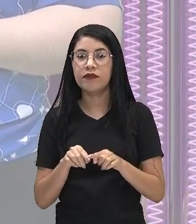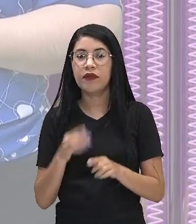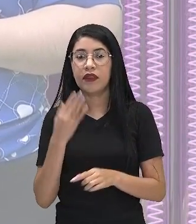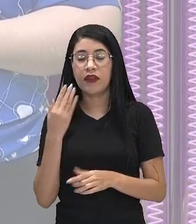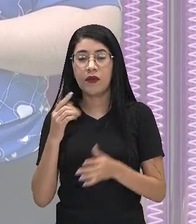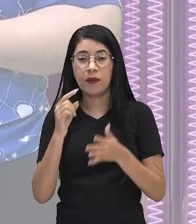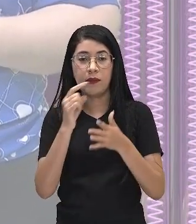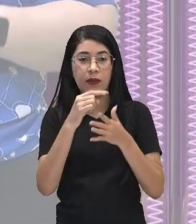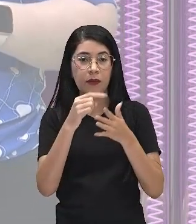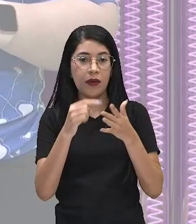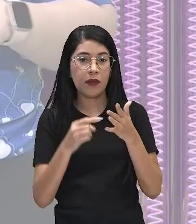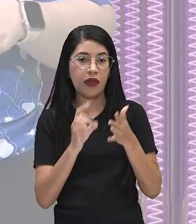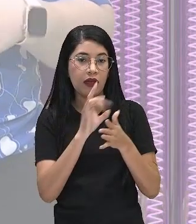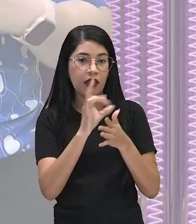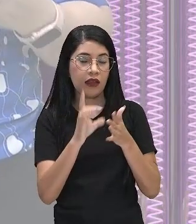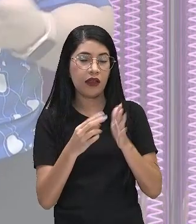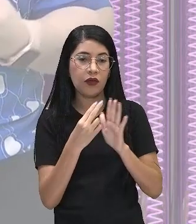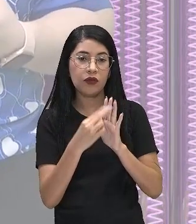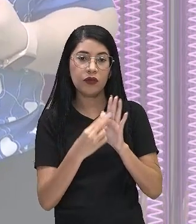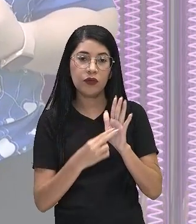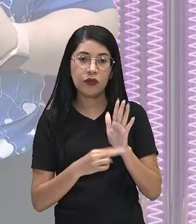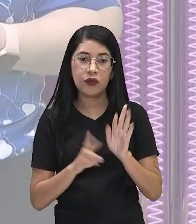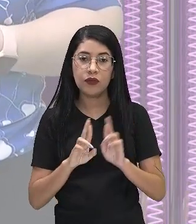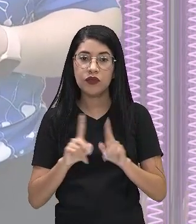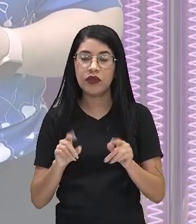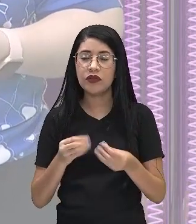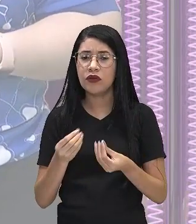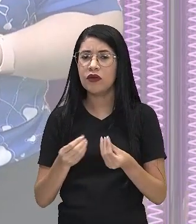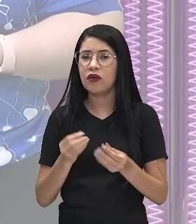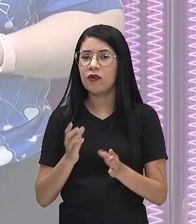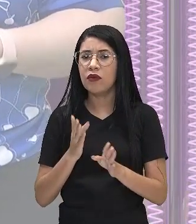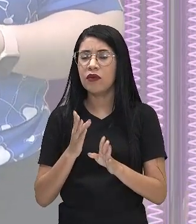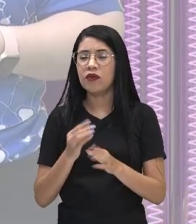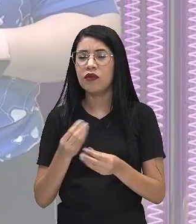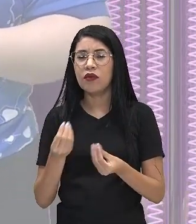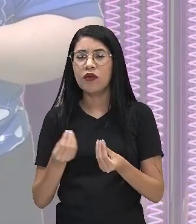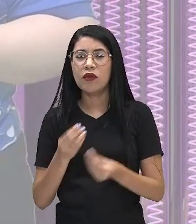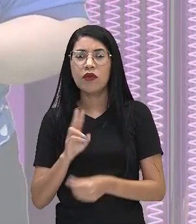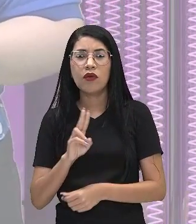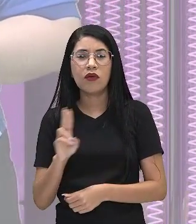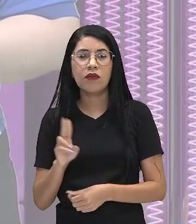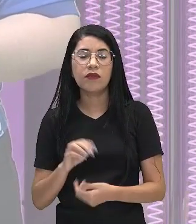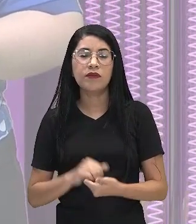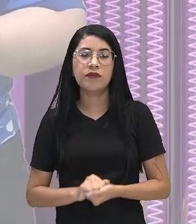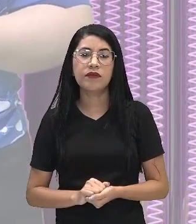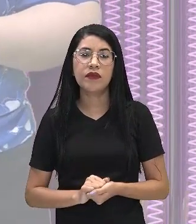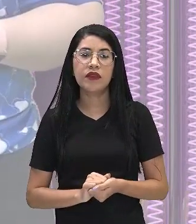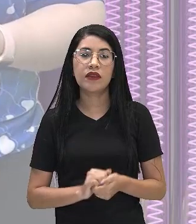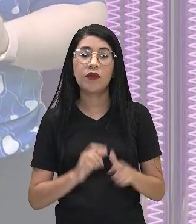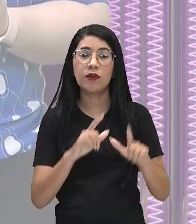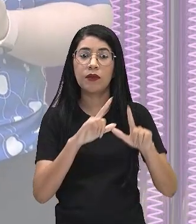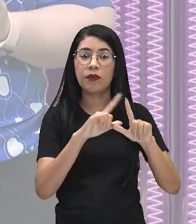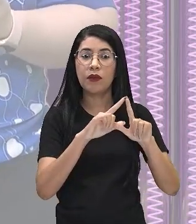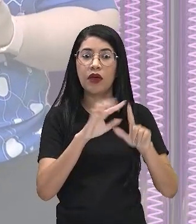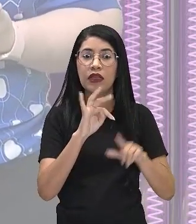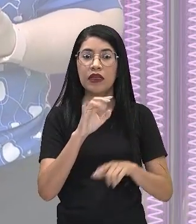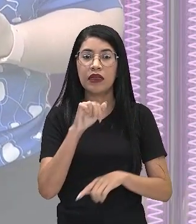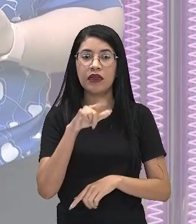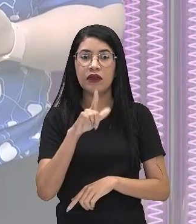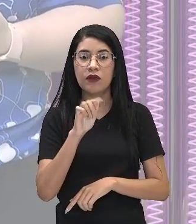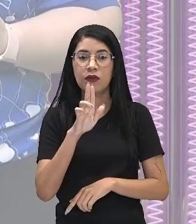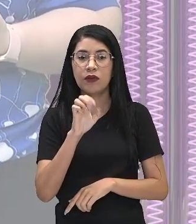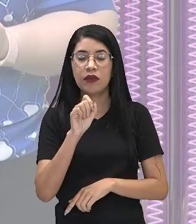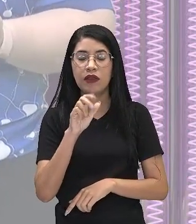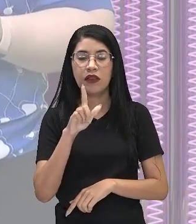e o octagonal. Como é que eu determino esses nomes, né? Então vejam, lá no começo é o prisma